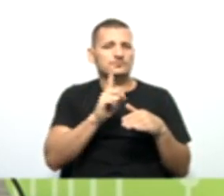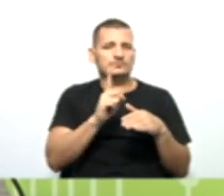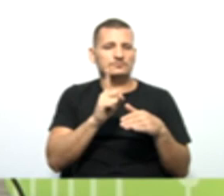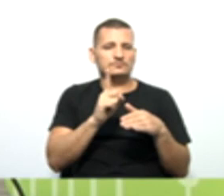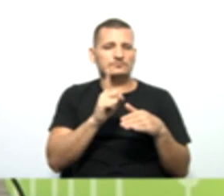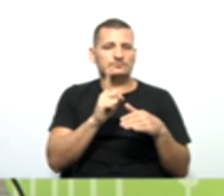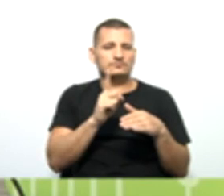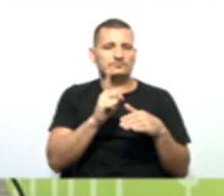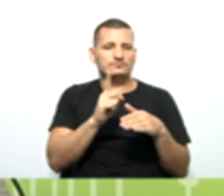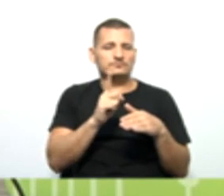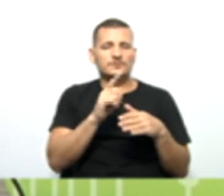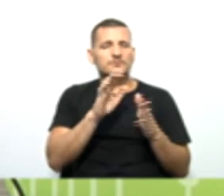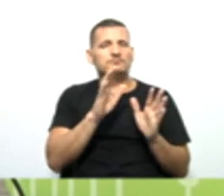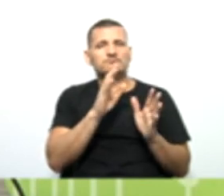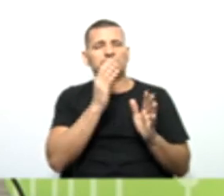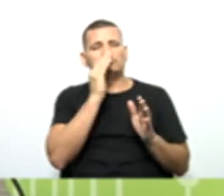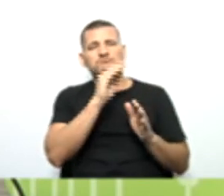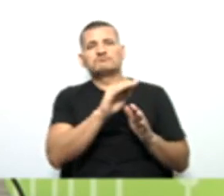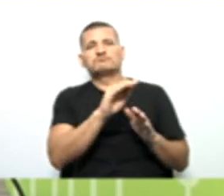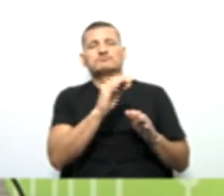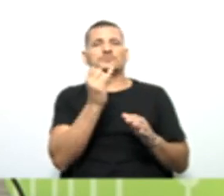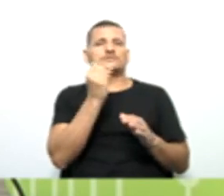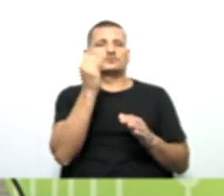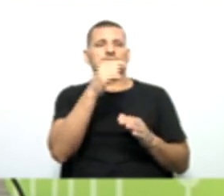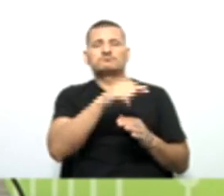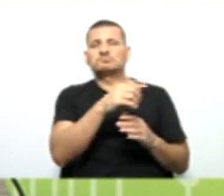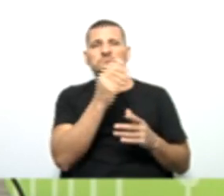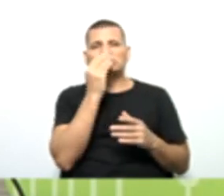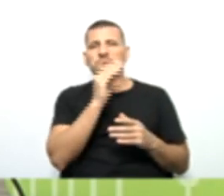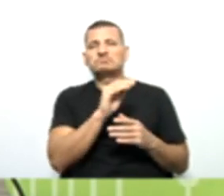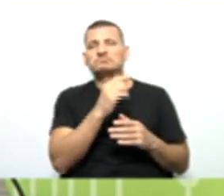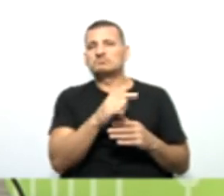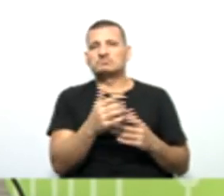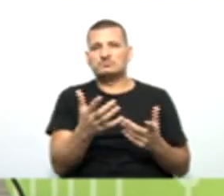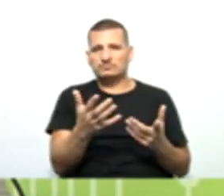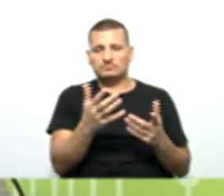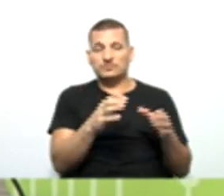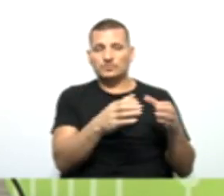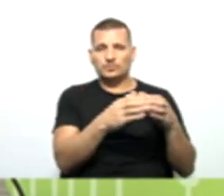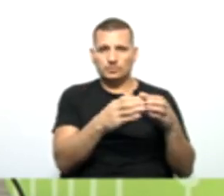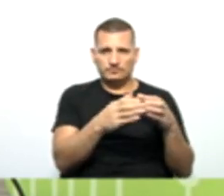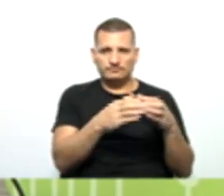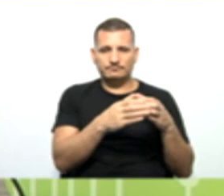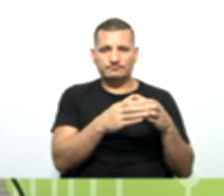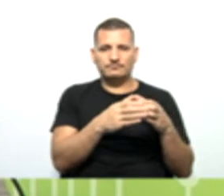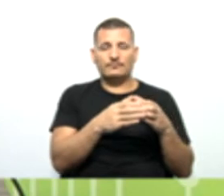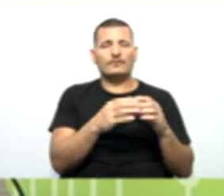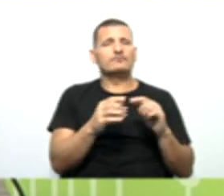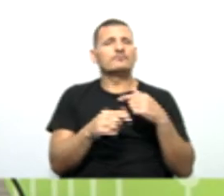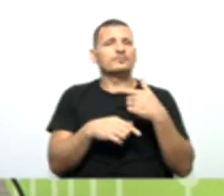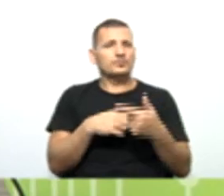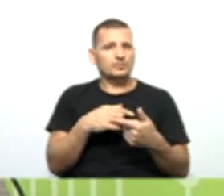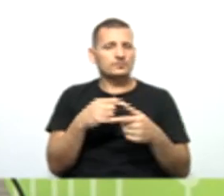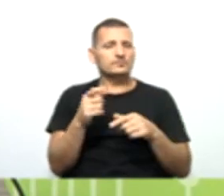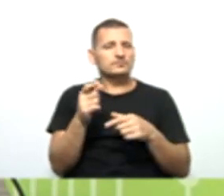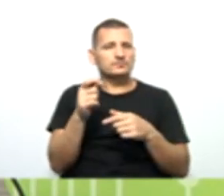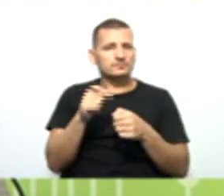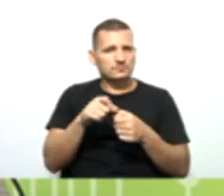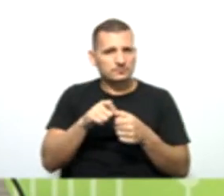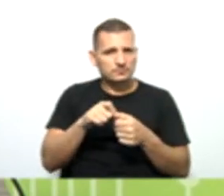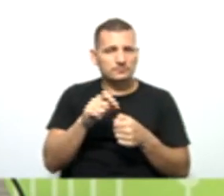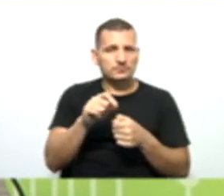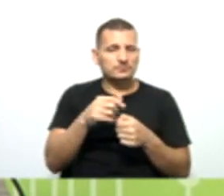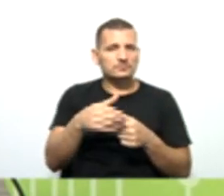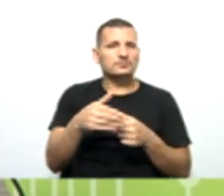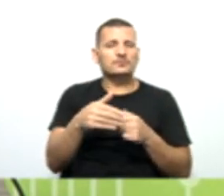não deu certa importância para a questão da equipe. E aí na hora de executar, o que acontece? A equipe às vezes não